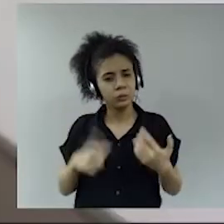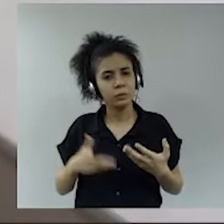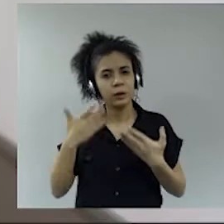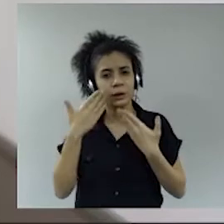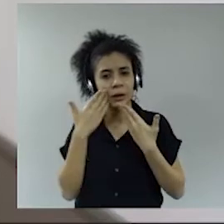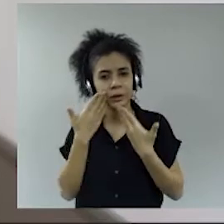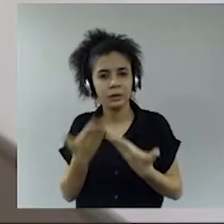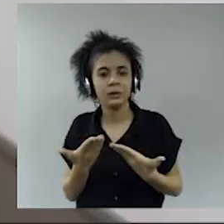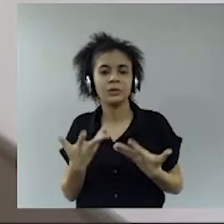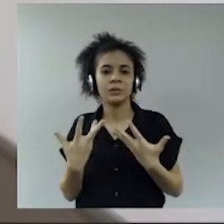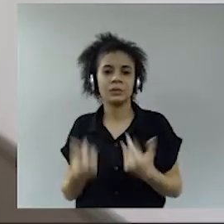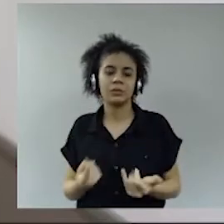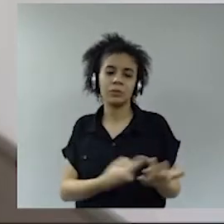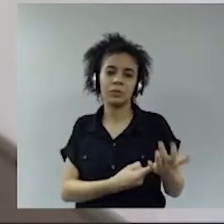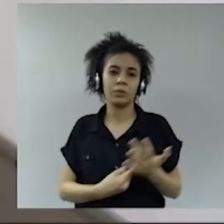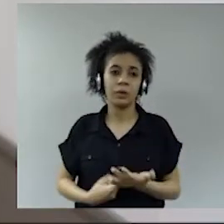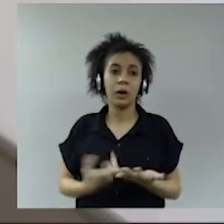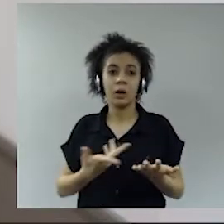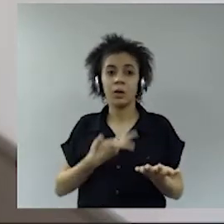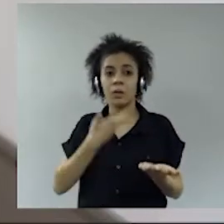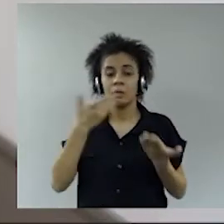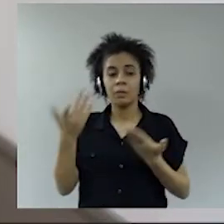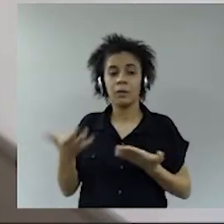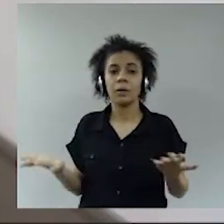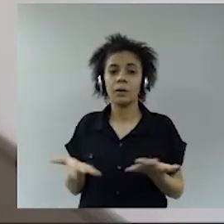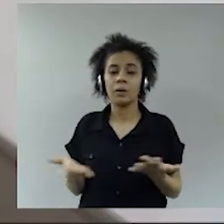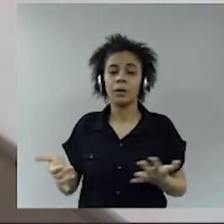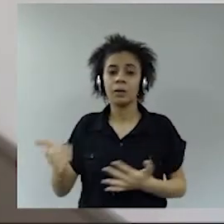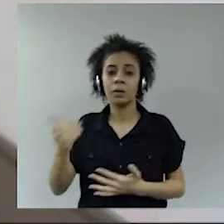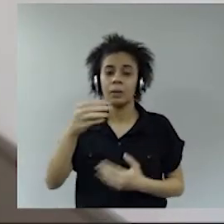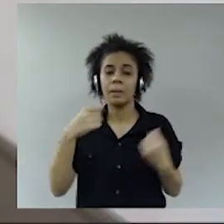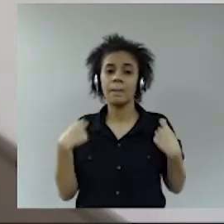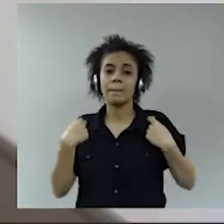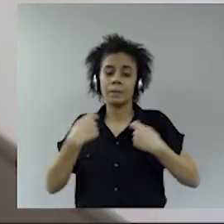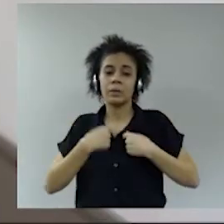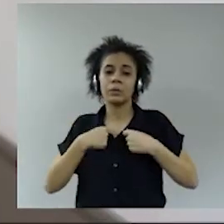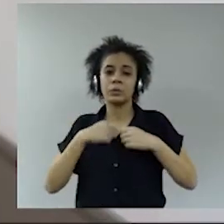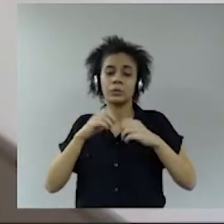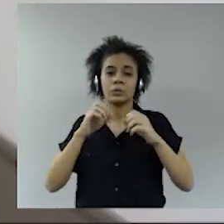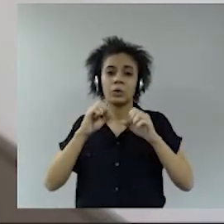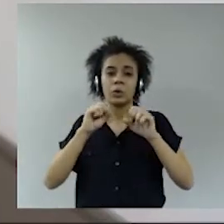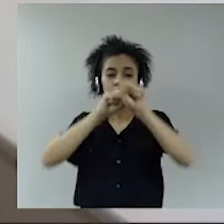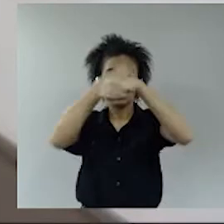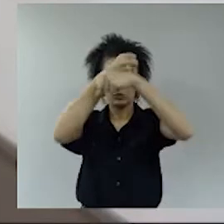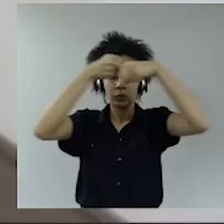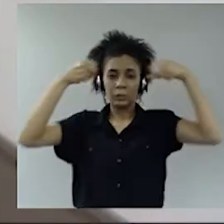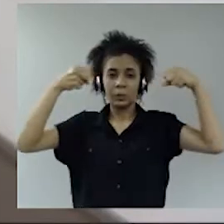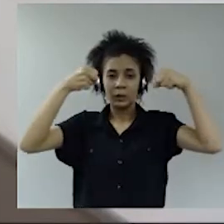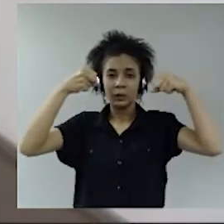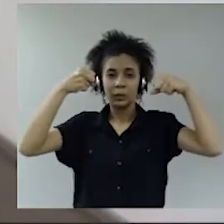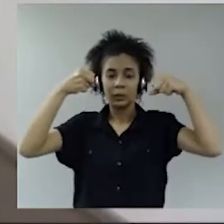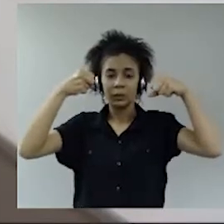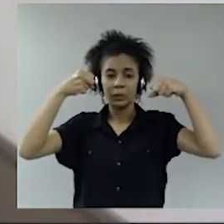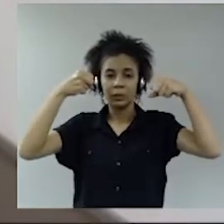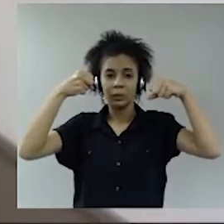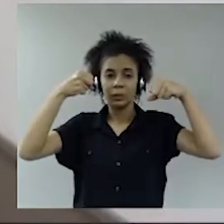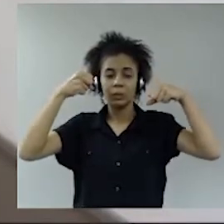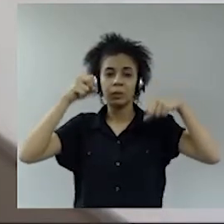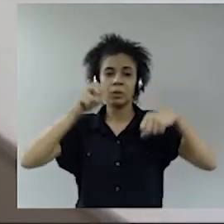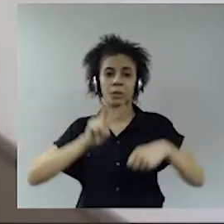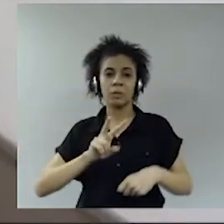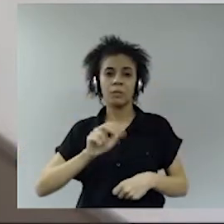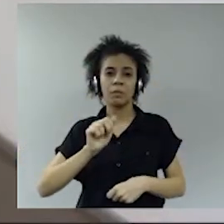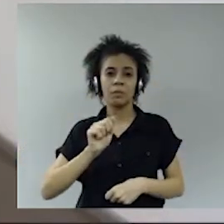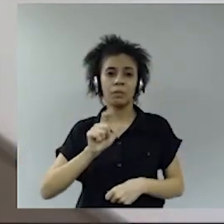por ter aceitado o convite. Vou passar a palavra agora para a Sua Excelência, o Ministro Superior do Tribunal de Justiça, Jorge Mussi, que